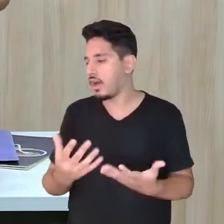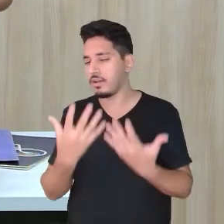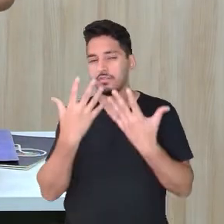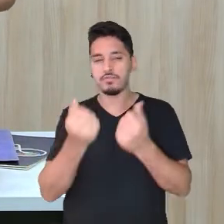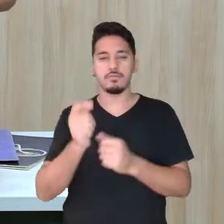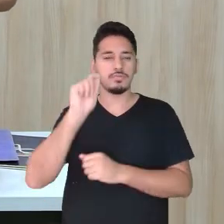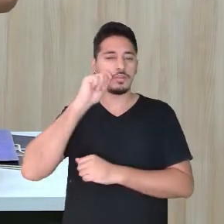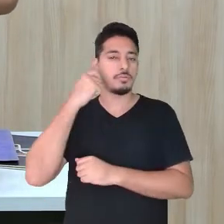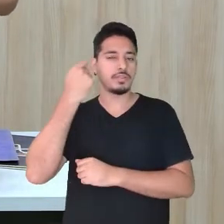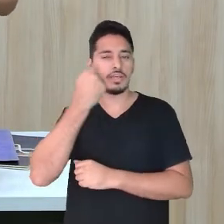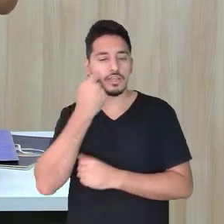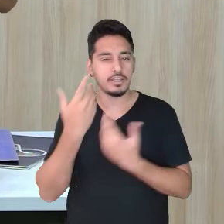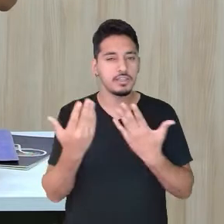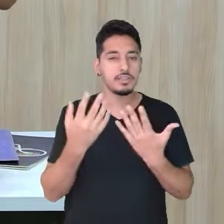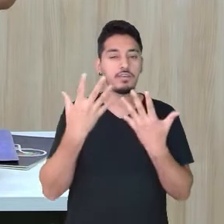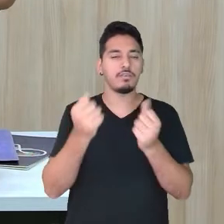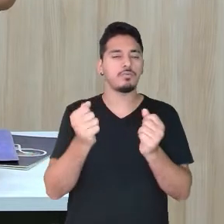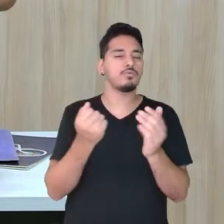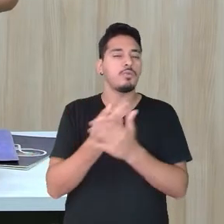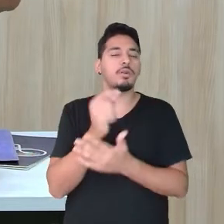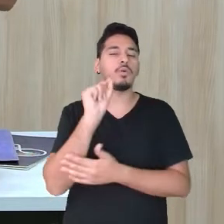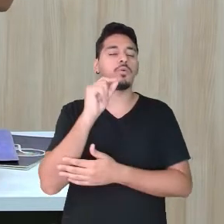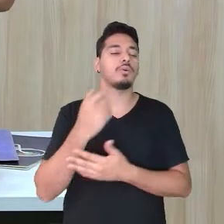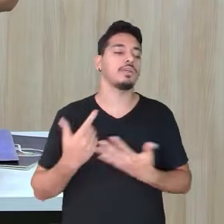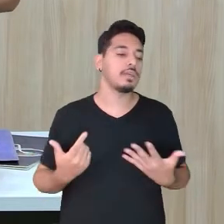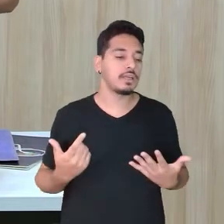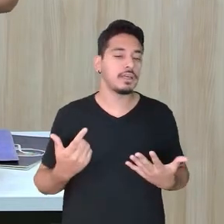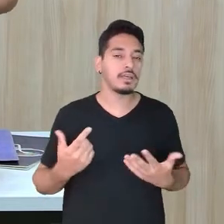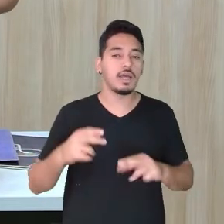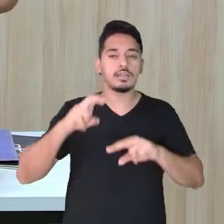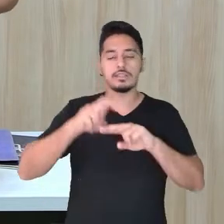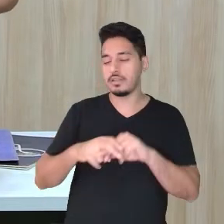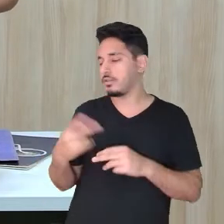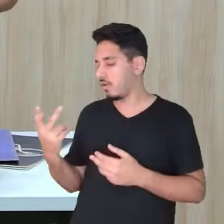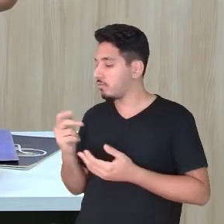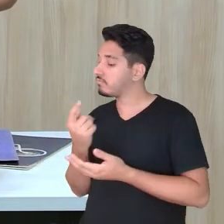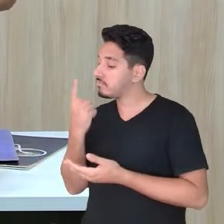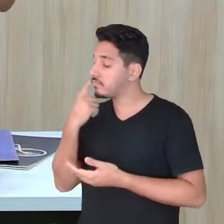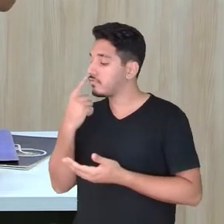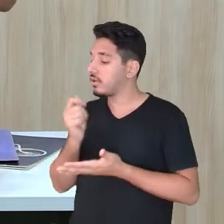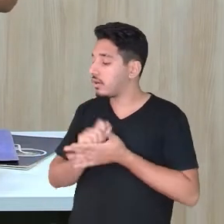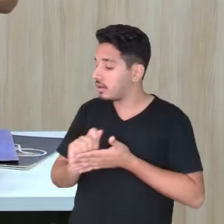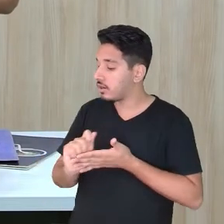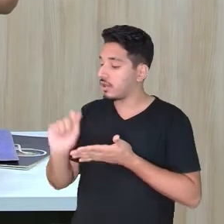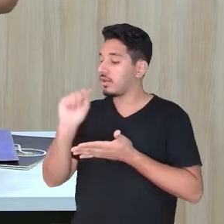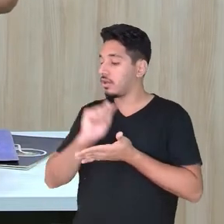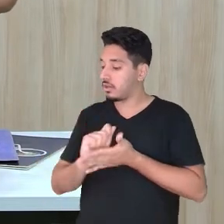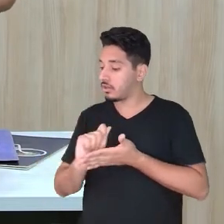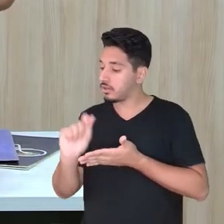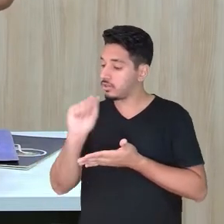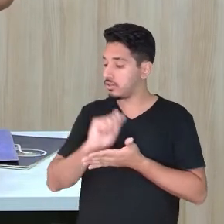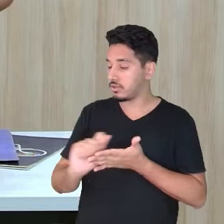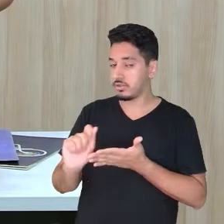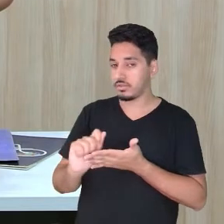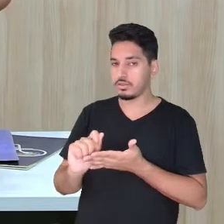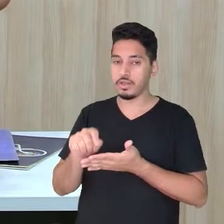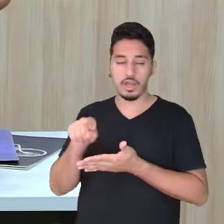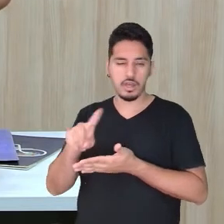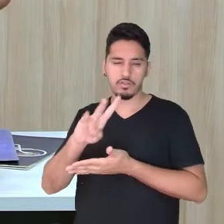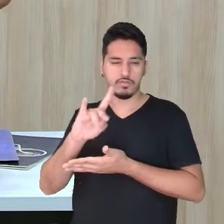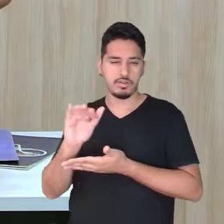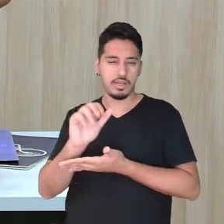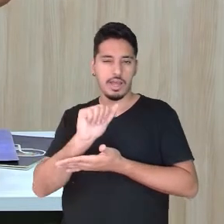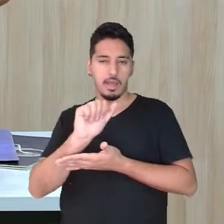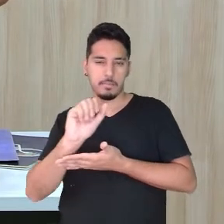padaria, vamos comprar o quê? E senta e escreve. Não necessariamente essa criança vai estar